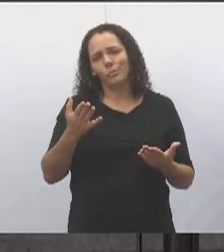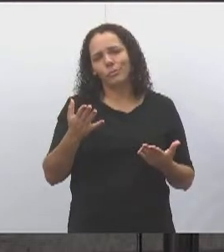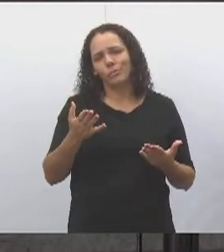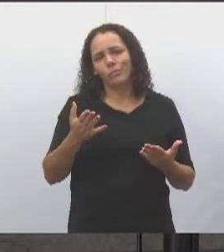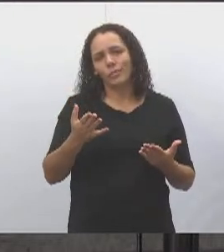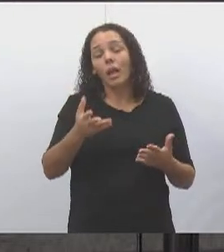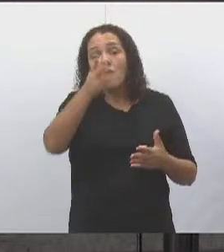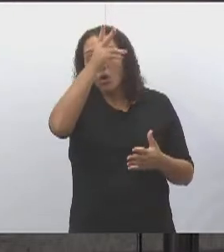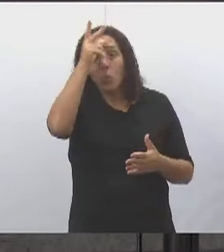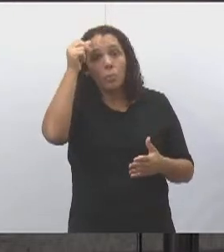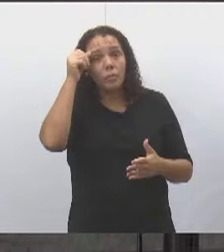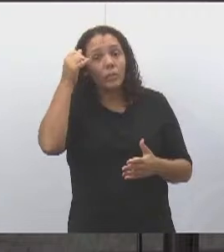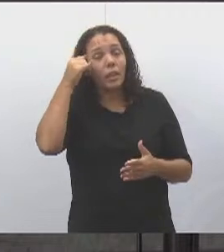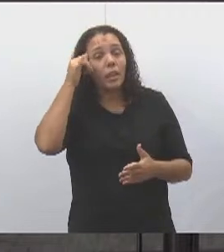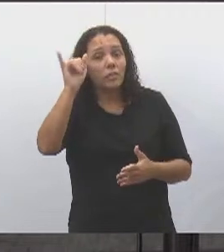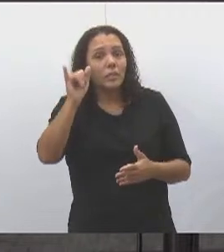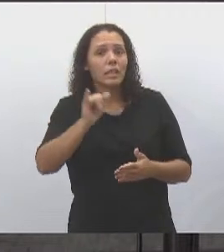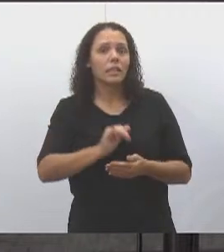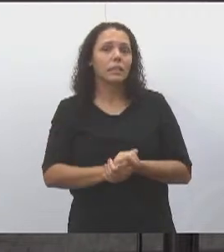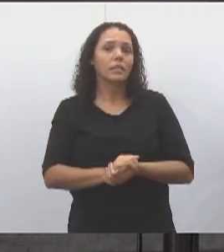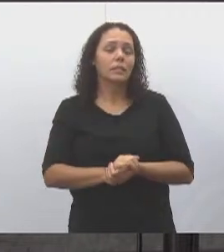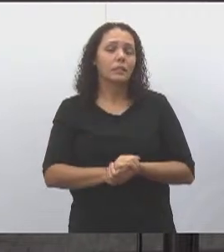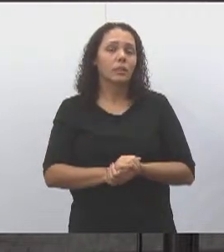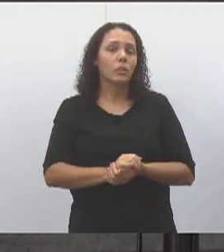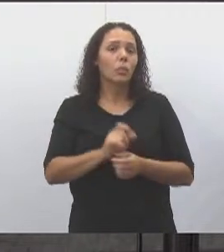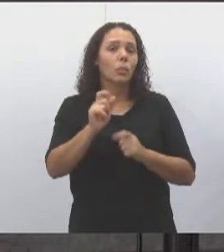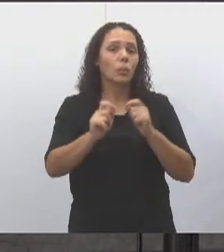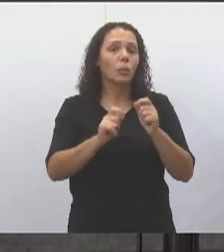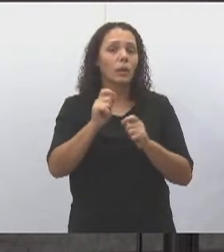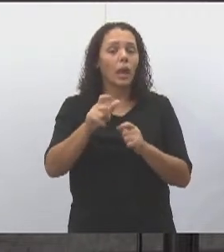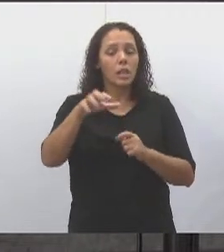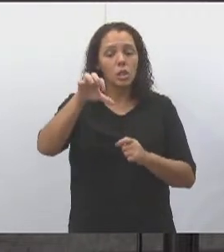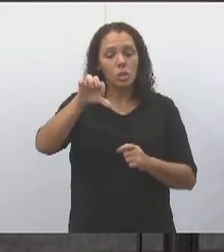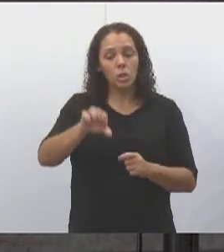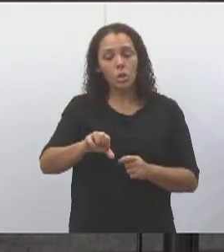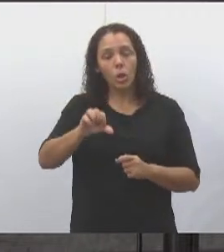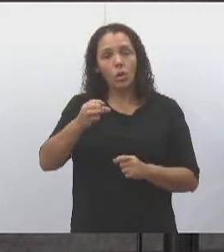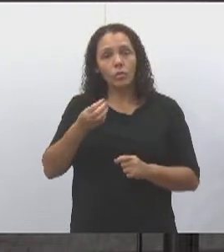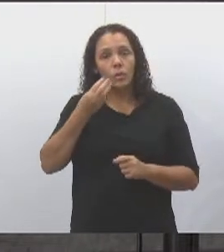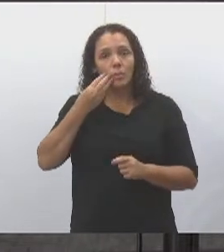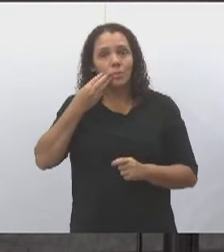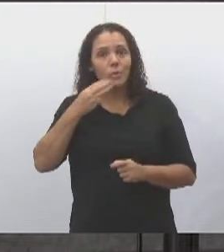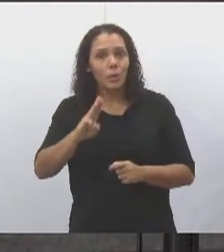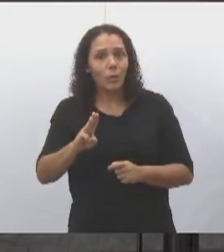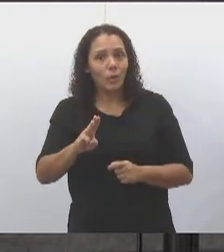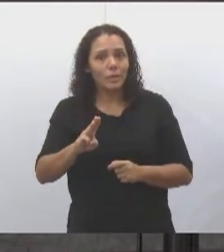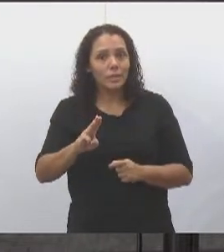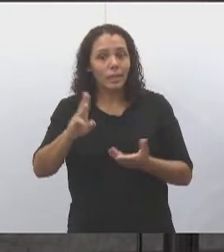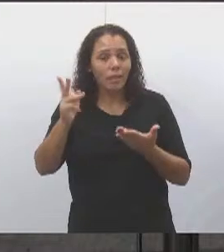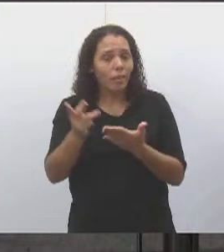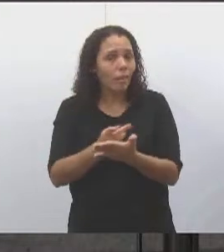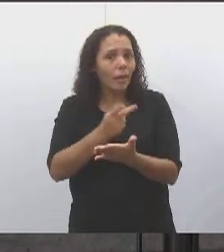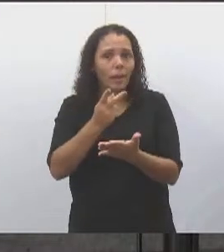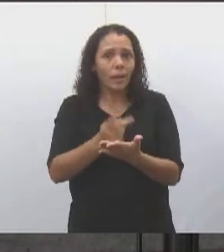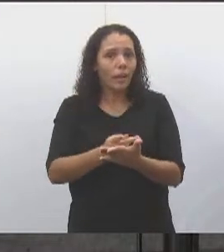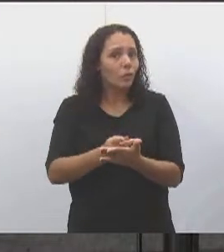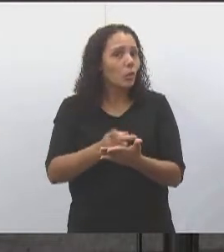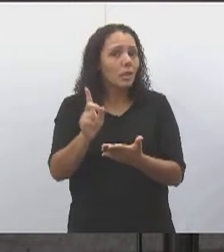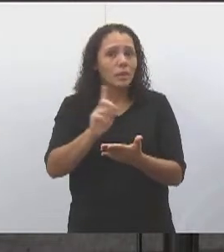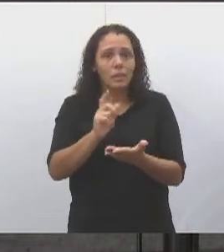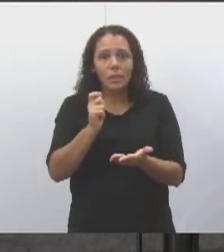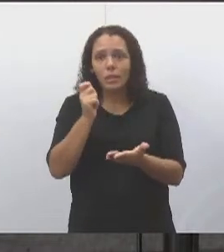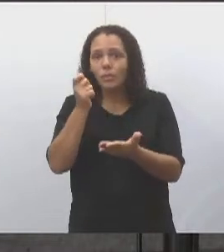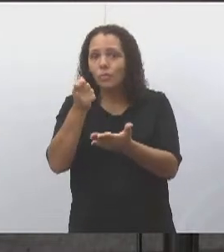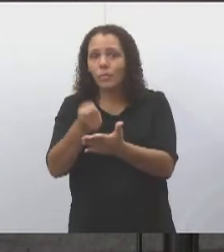milhões por não repassar contribuições previdenciárias para o IPMJ e não repassar o